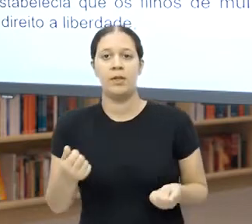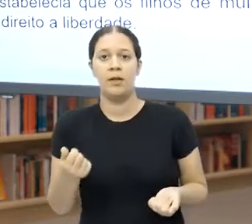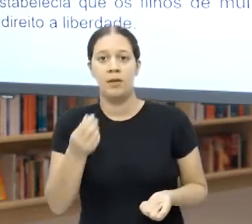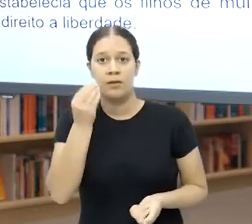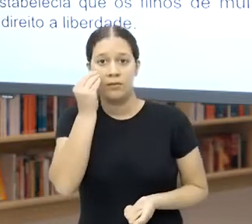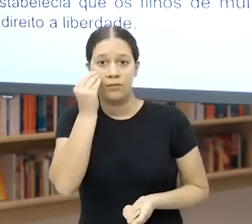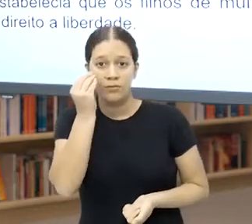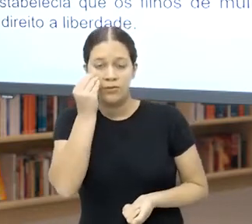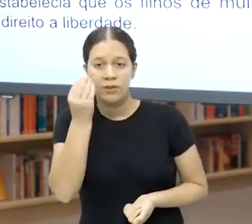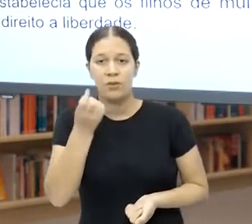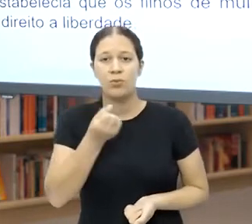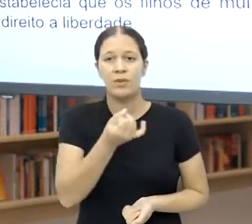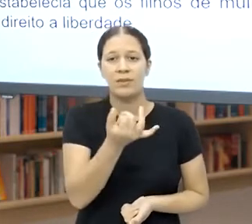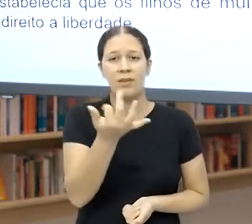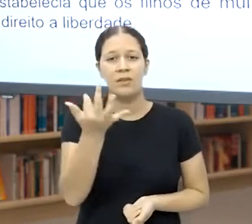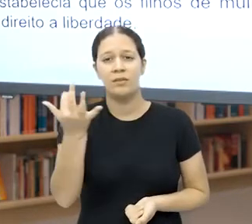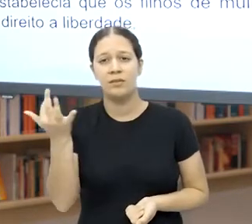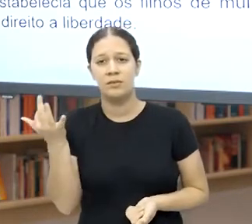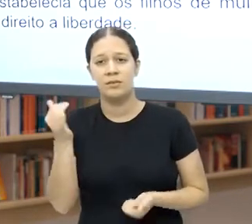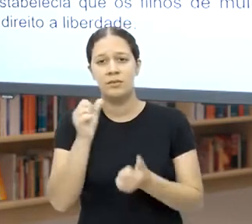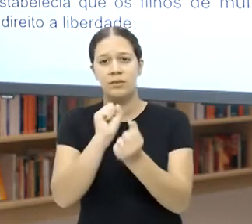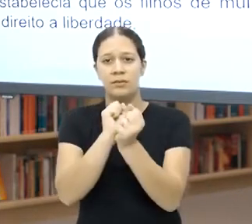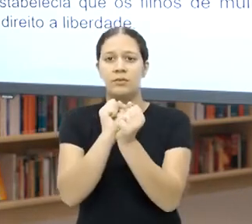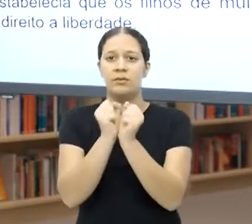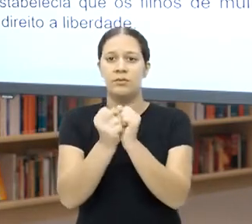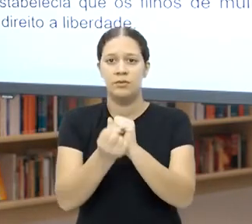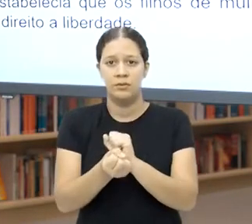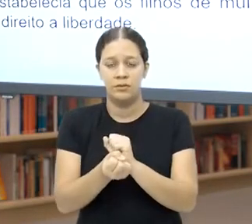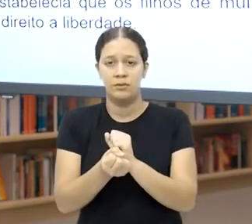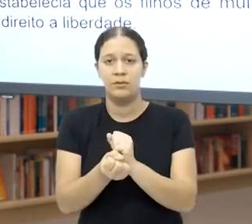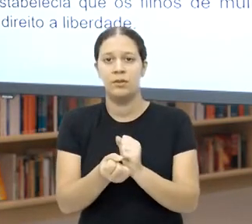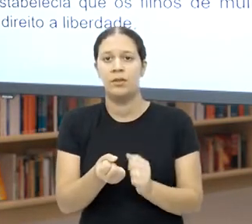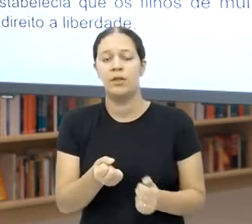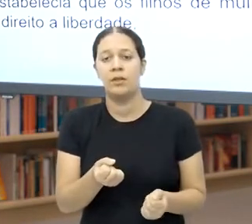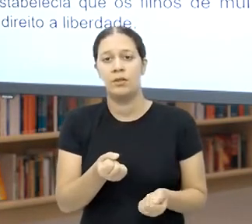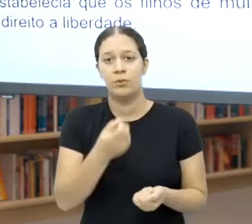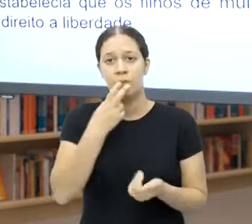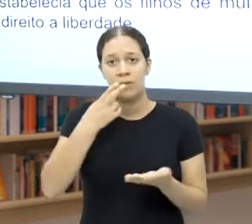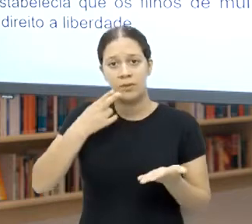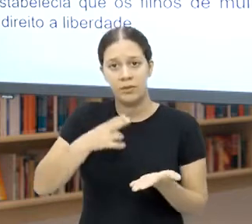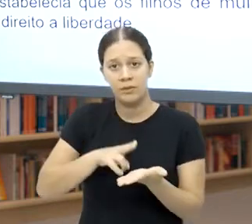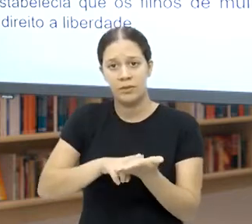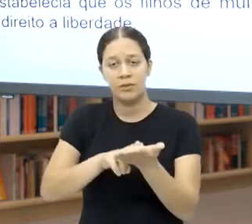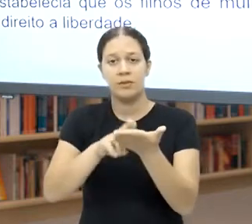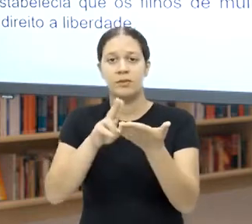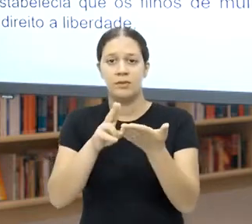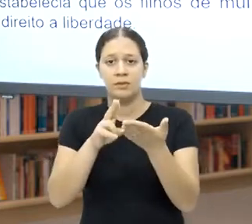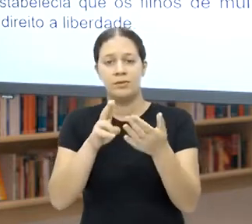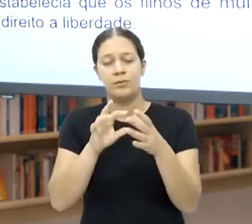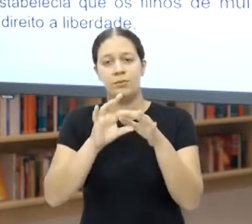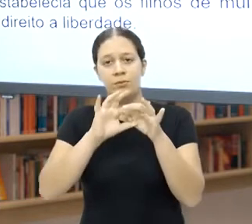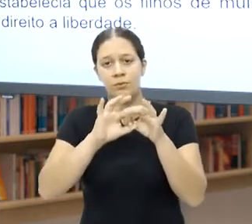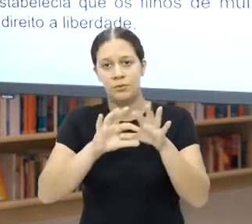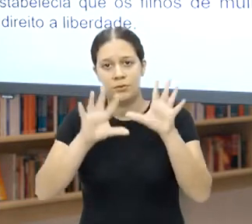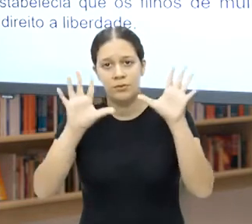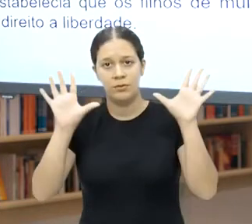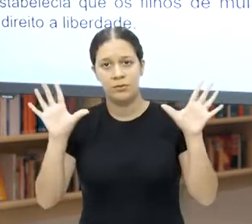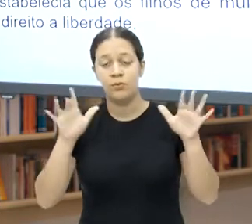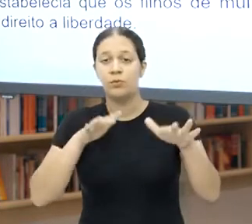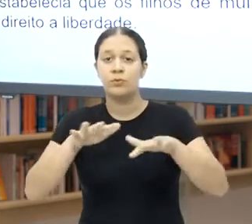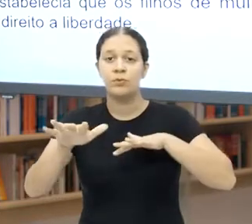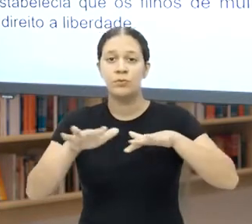quantidade de escravos que já tinham conseguido a sua carta de alforria, sua carta de liberdade, e o